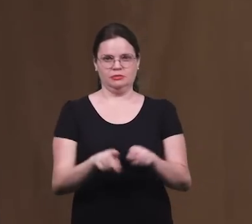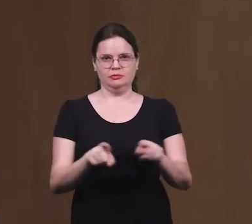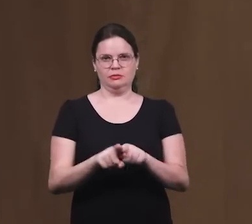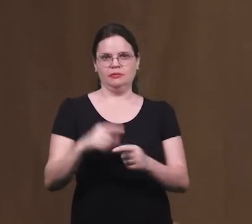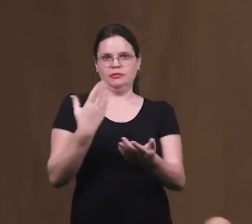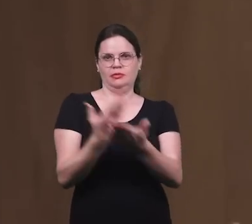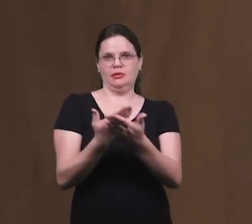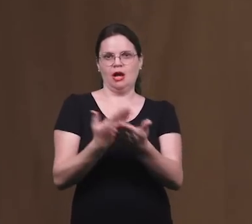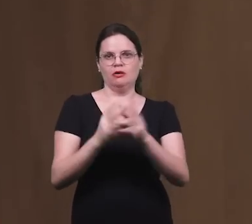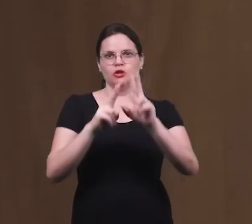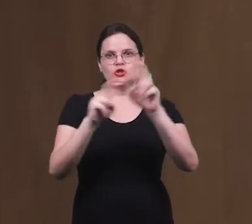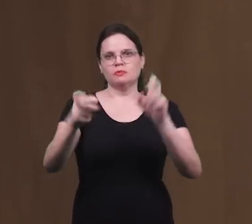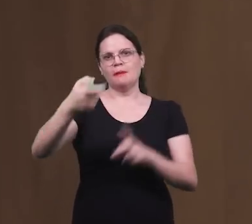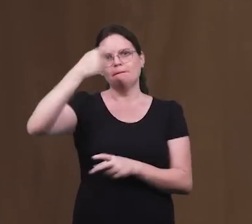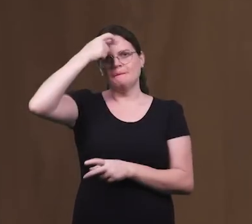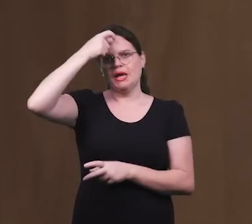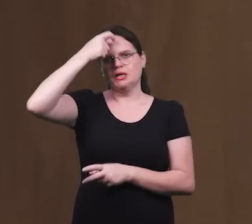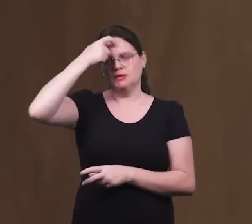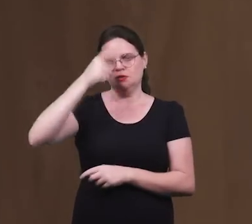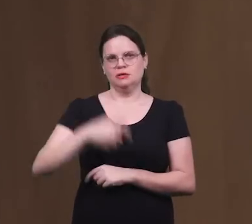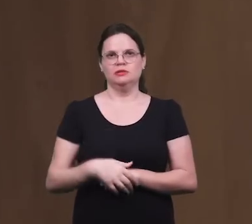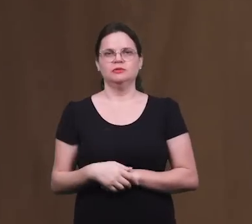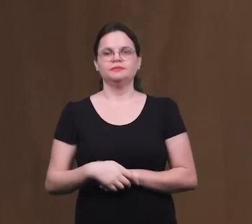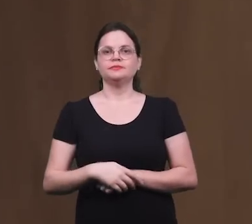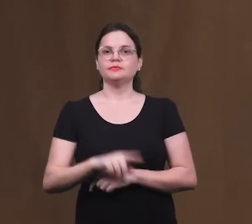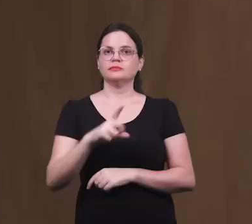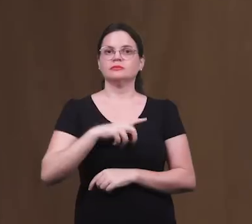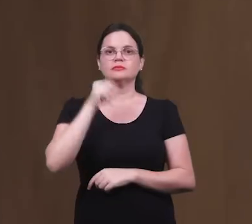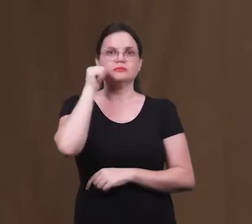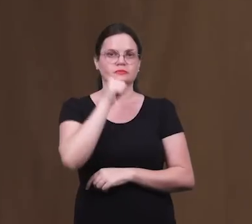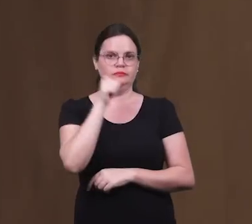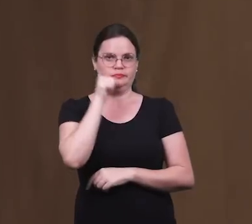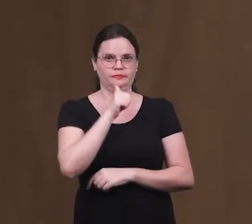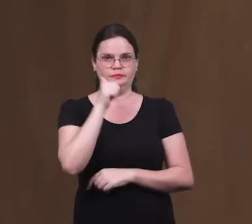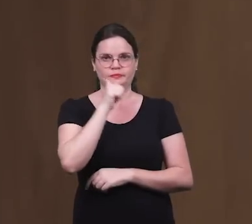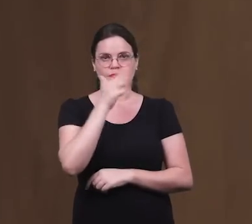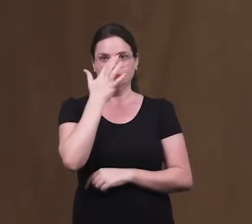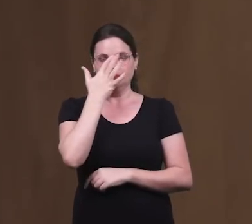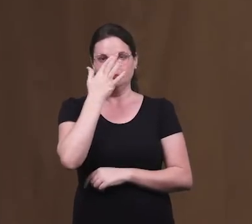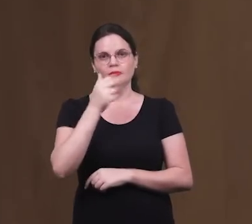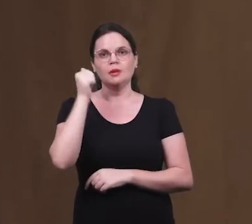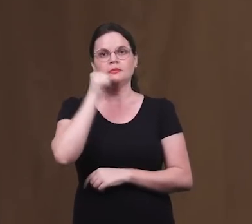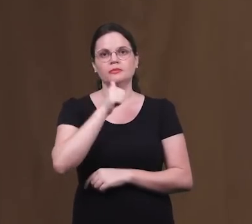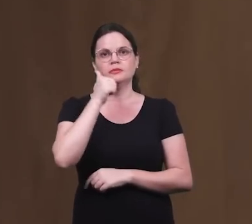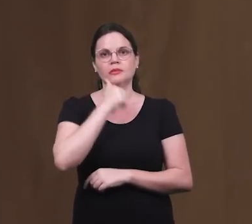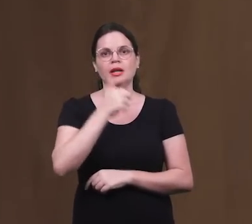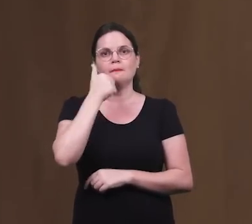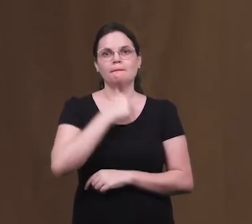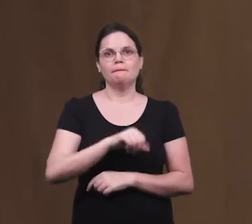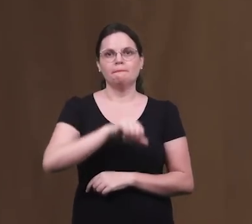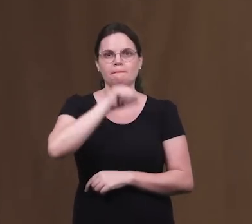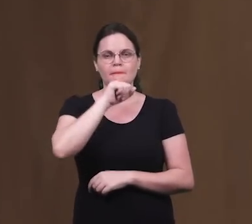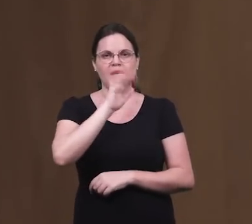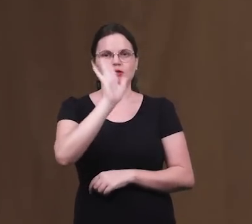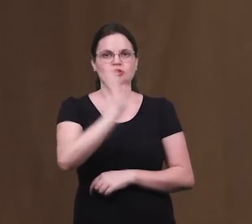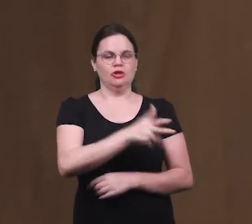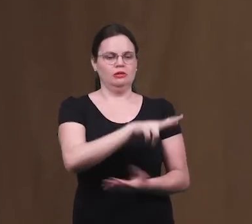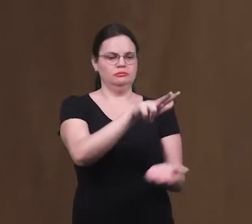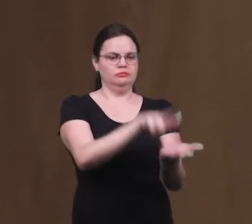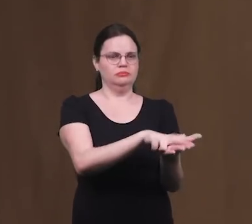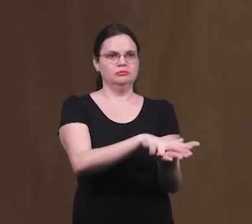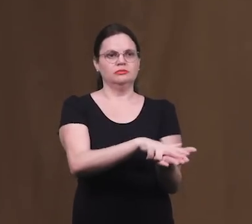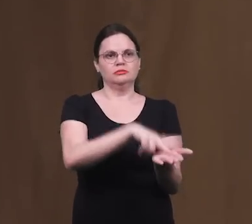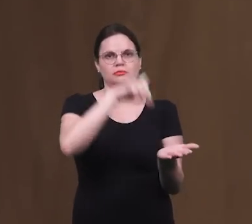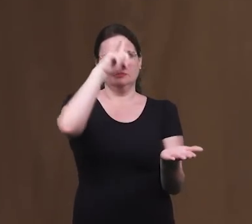naquelas aulas sobre a mente, de uma senhora, uma mãe, que já estava no leito do